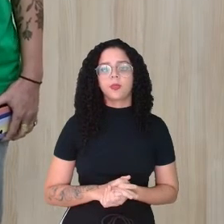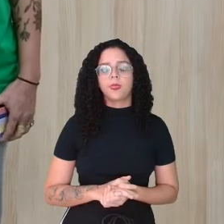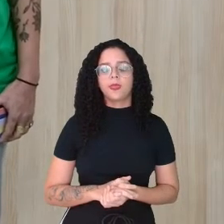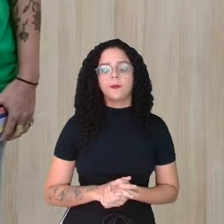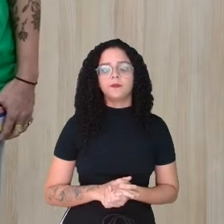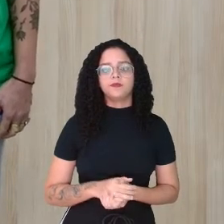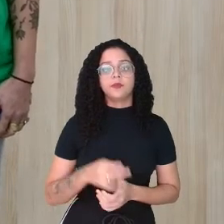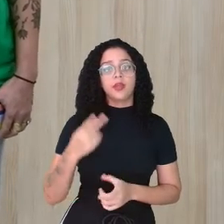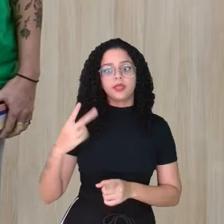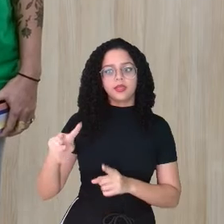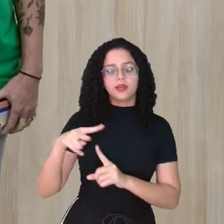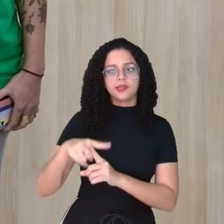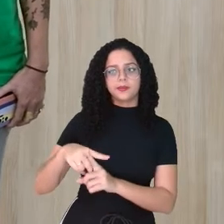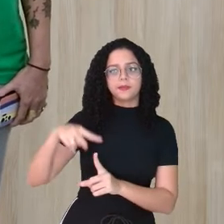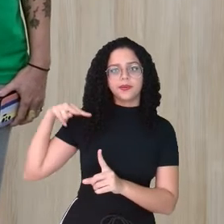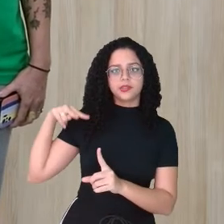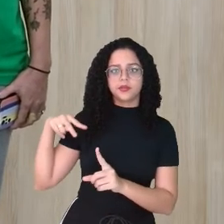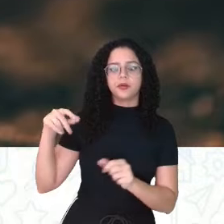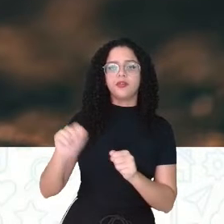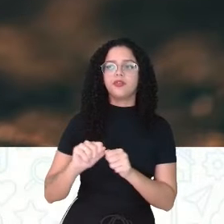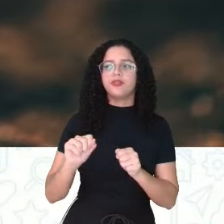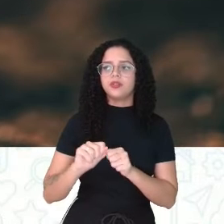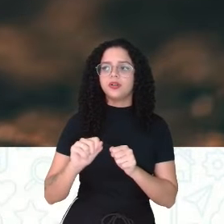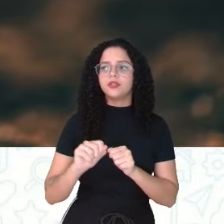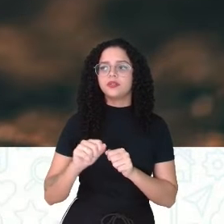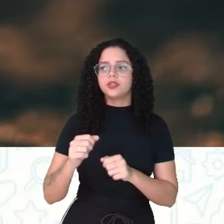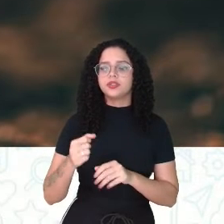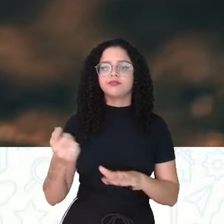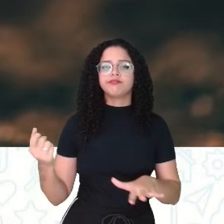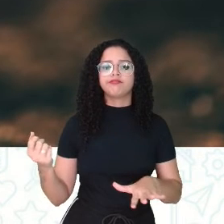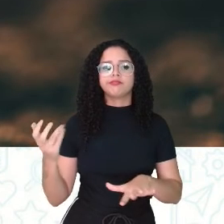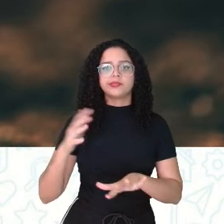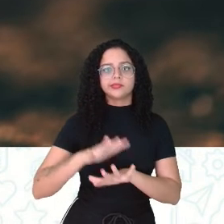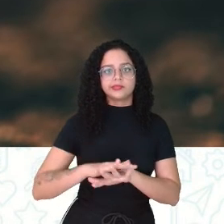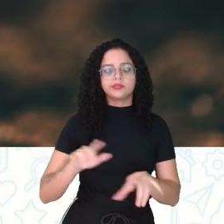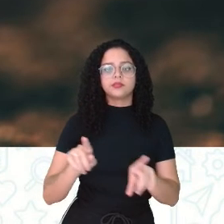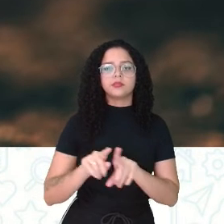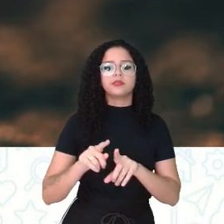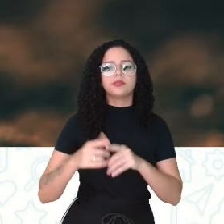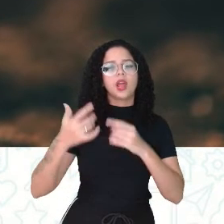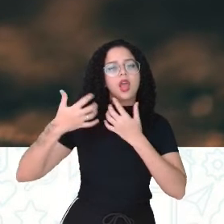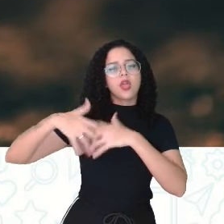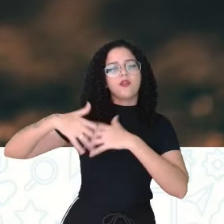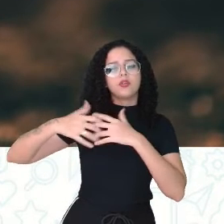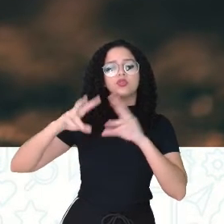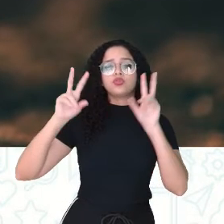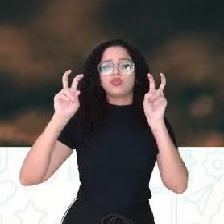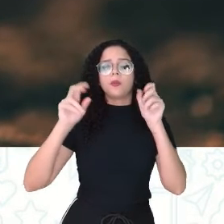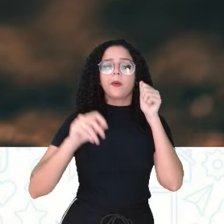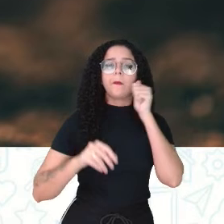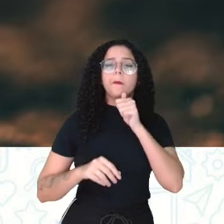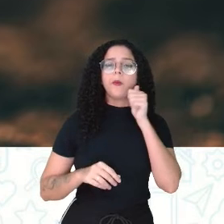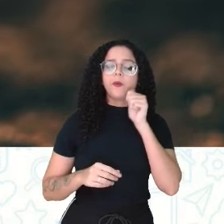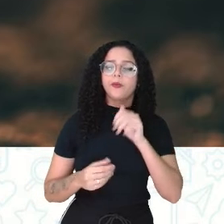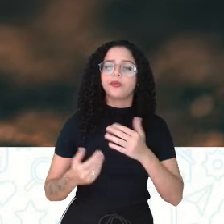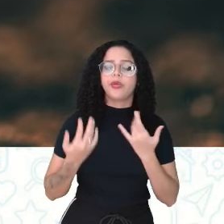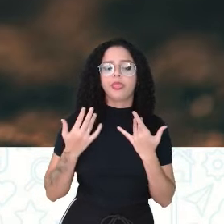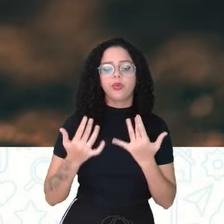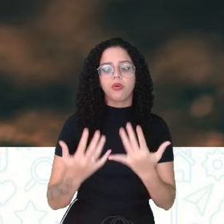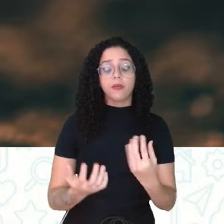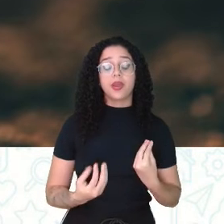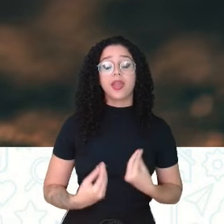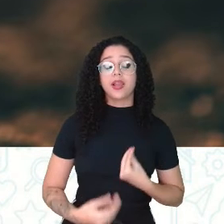perspectiva, a gente, né, faz essa inclusão, né, e essa reflexão sobre a mulher do campo, que existem